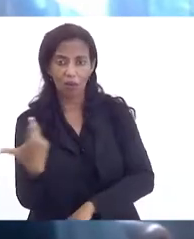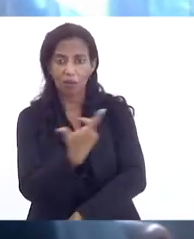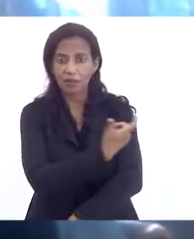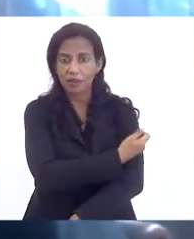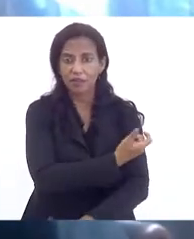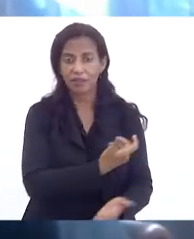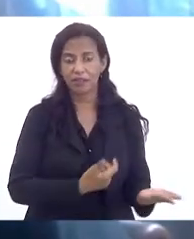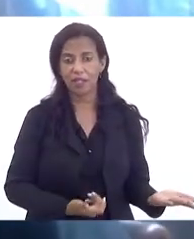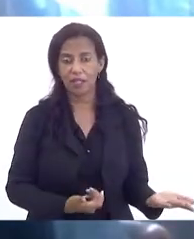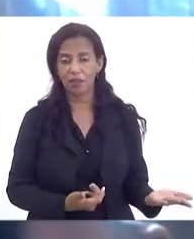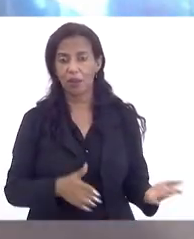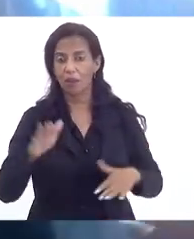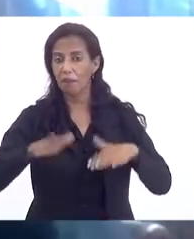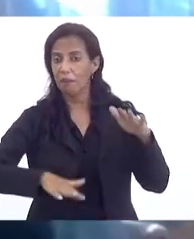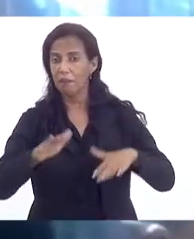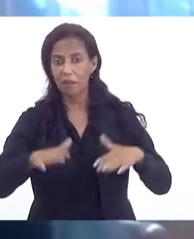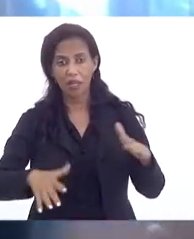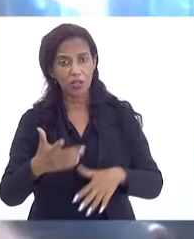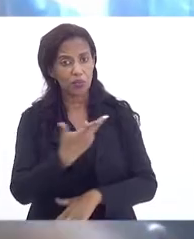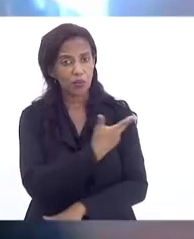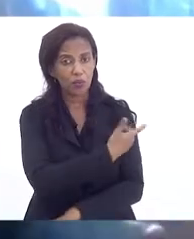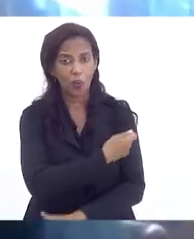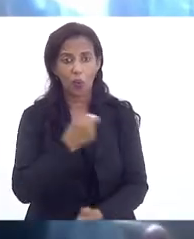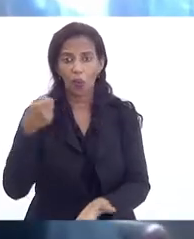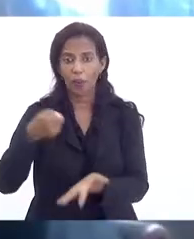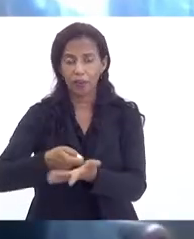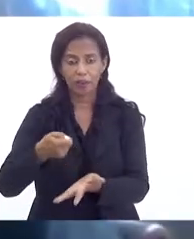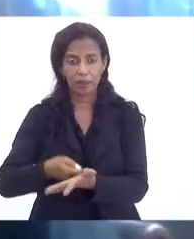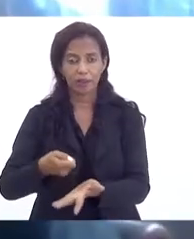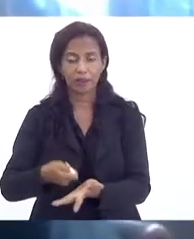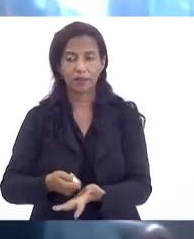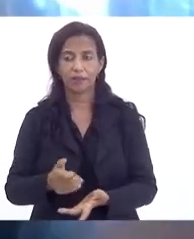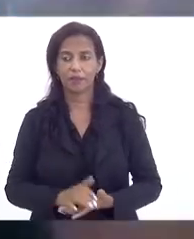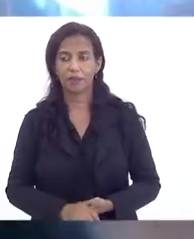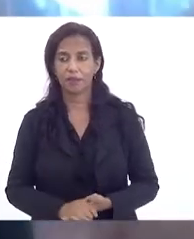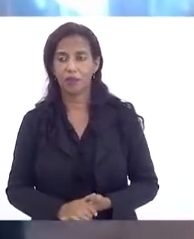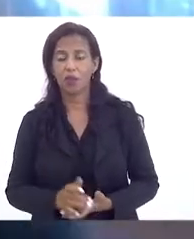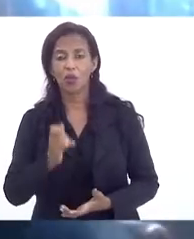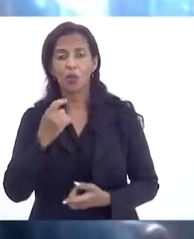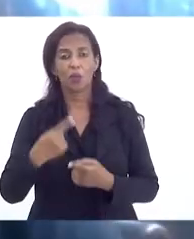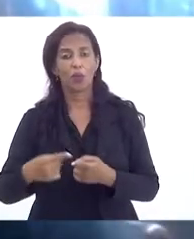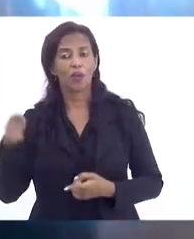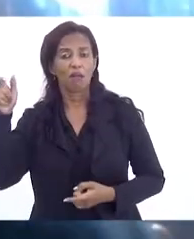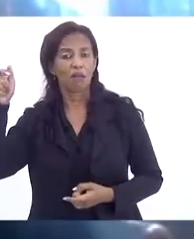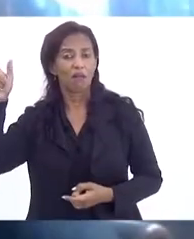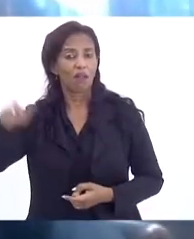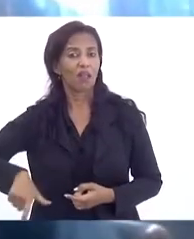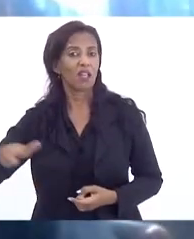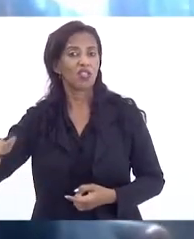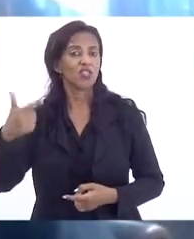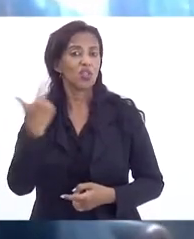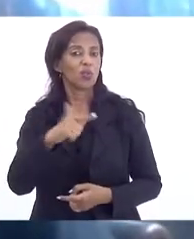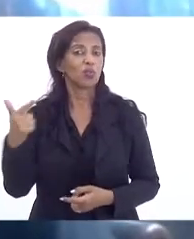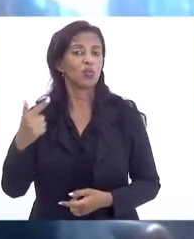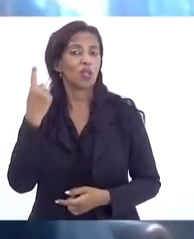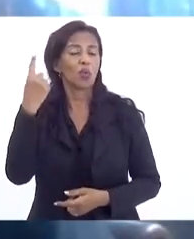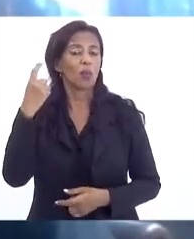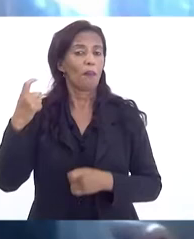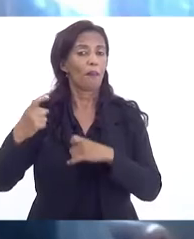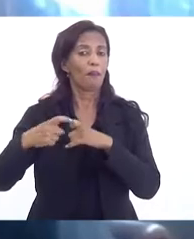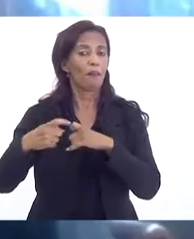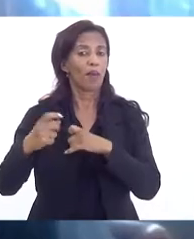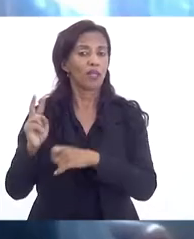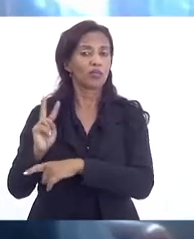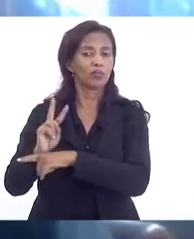vacinado, mesmo com as vacinas obrigatórias, porque naquele dia não estava um médico lá no posto